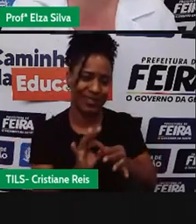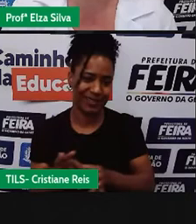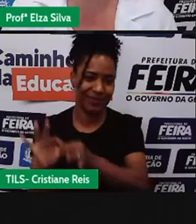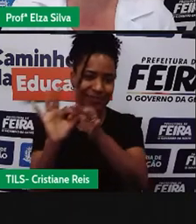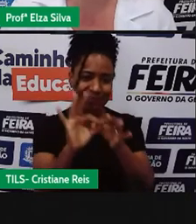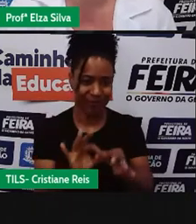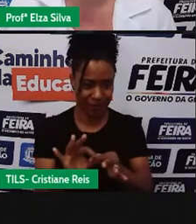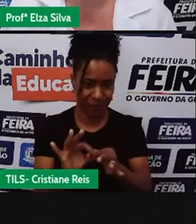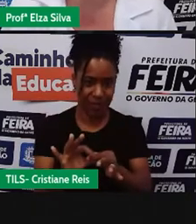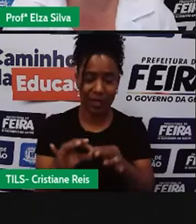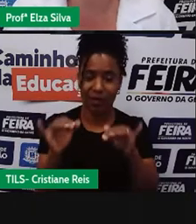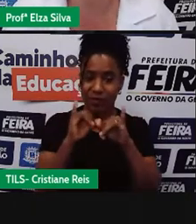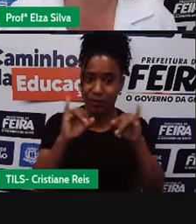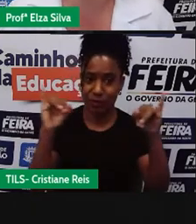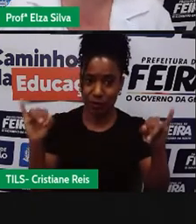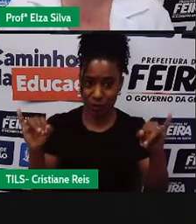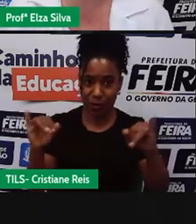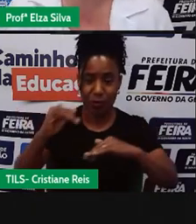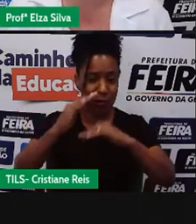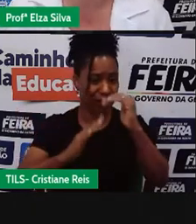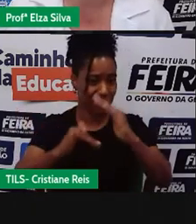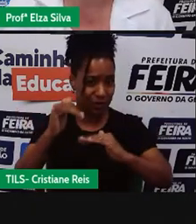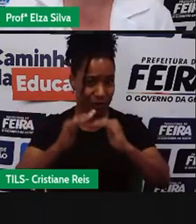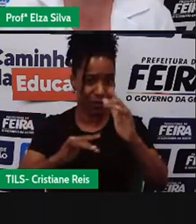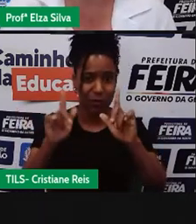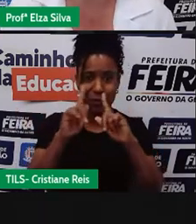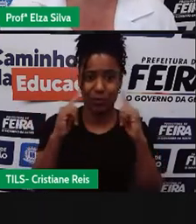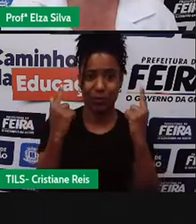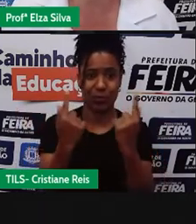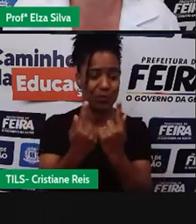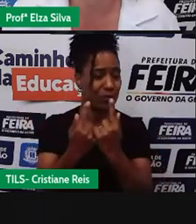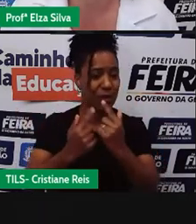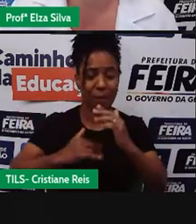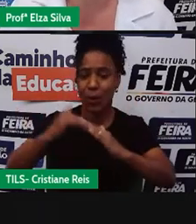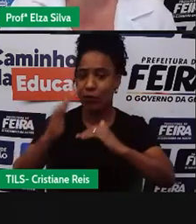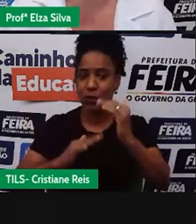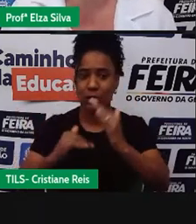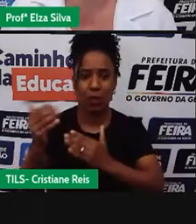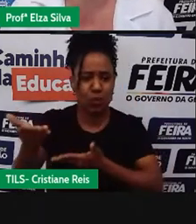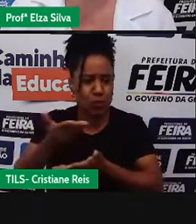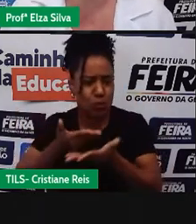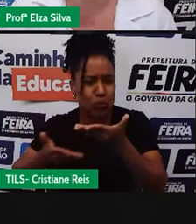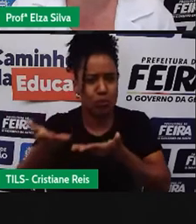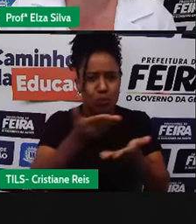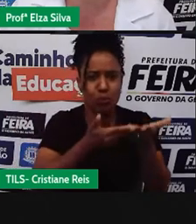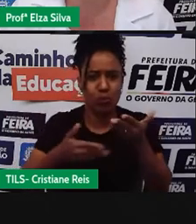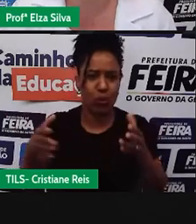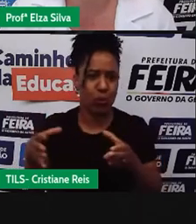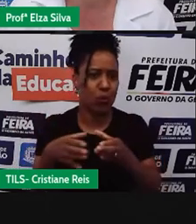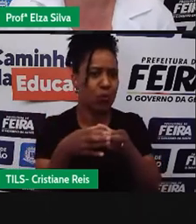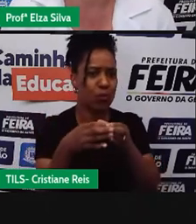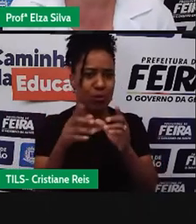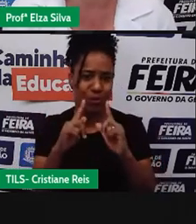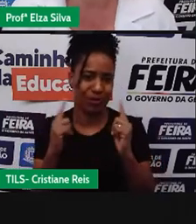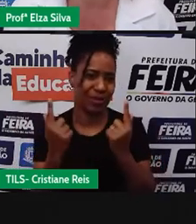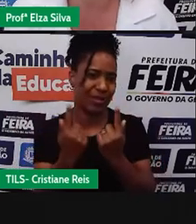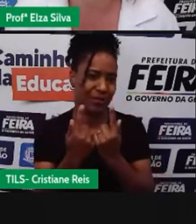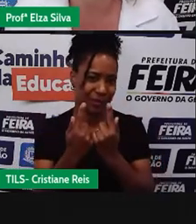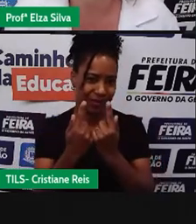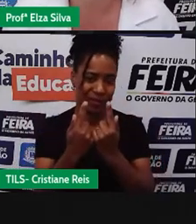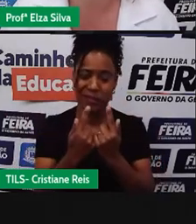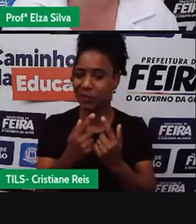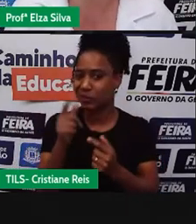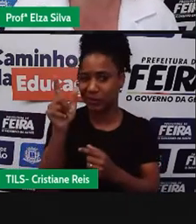de um profissional que atenda este perfil. Ele tem que ser capaz de trabalhar em equipe. Se ele não